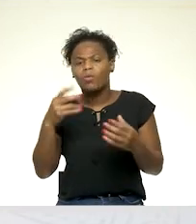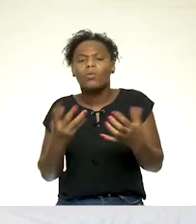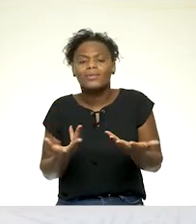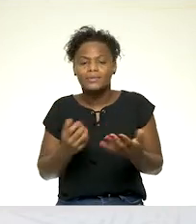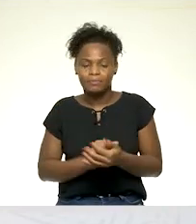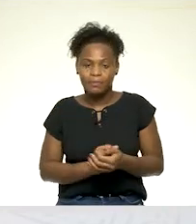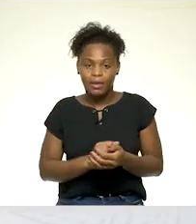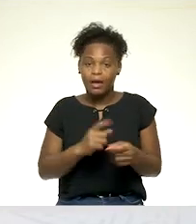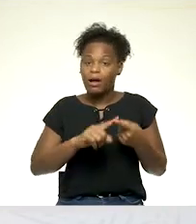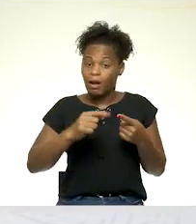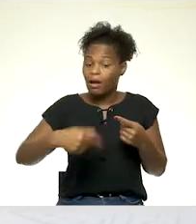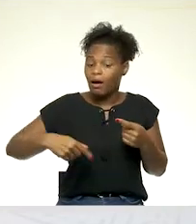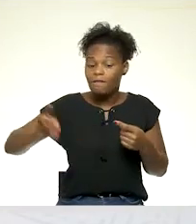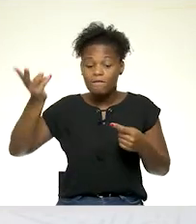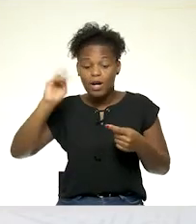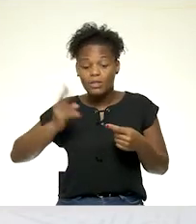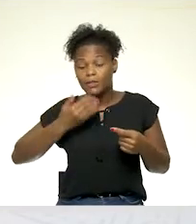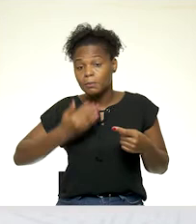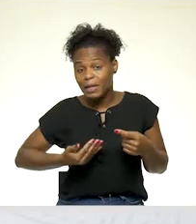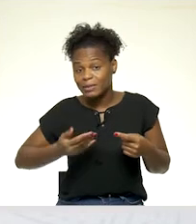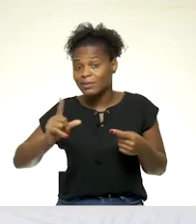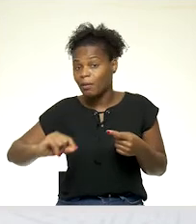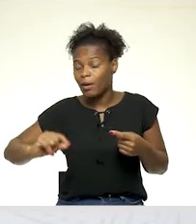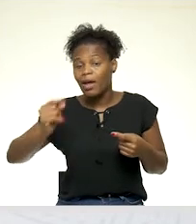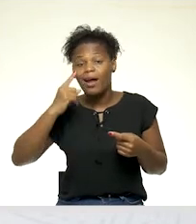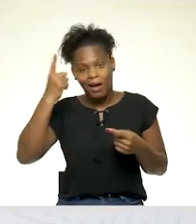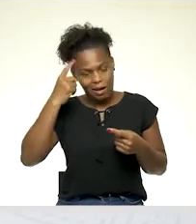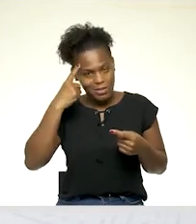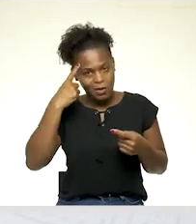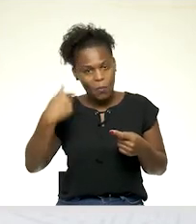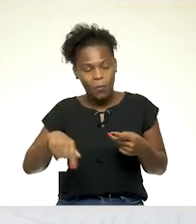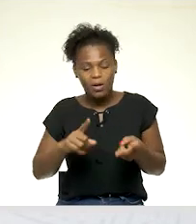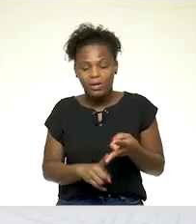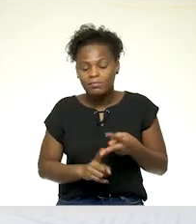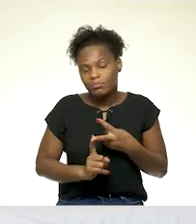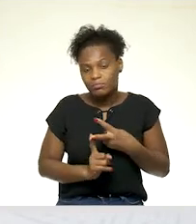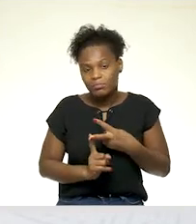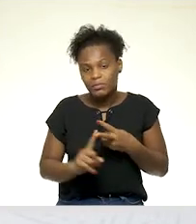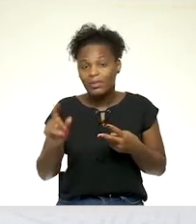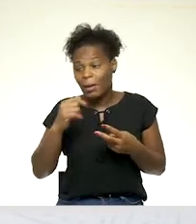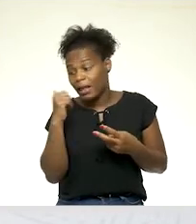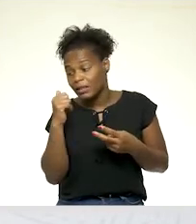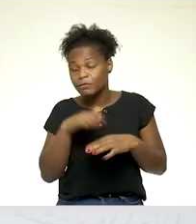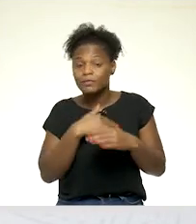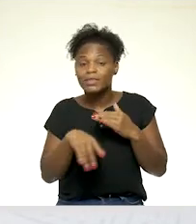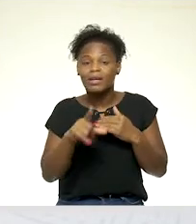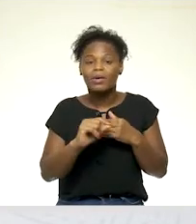a valorização da experiência e da razão. Também formularam